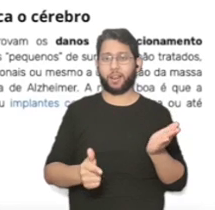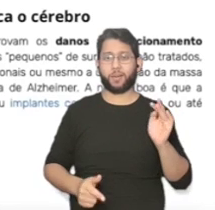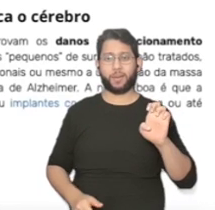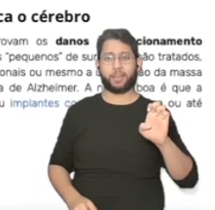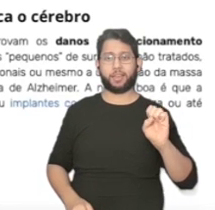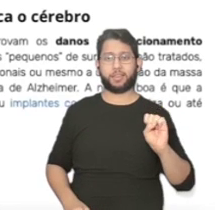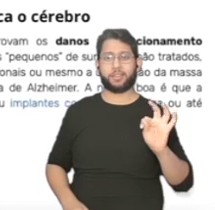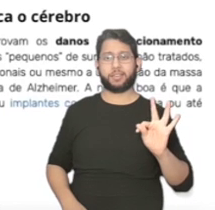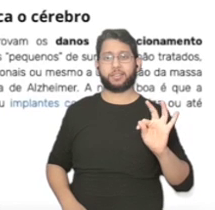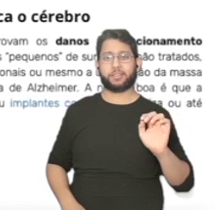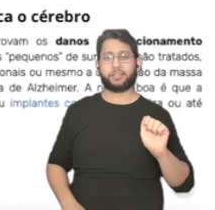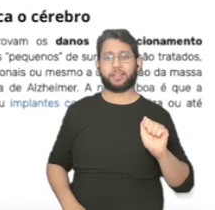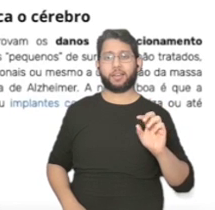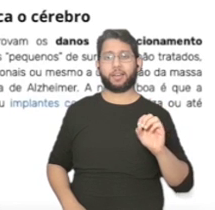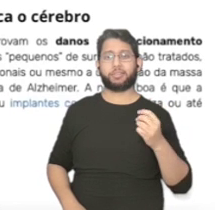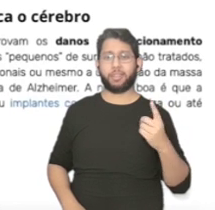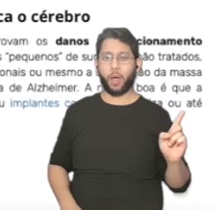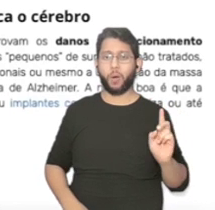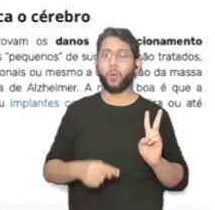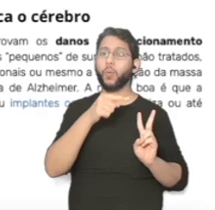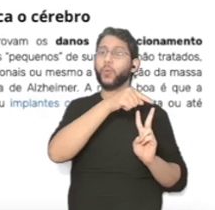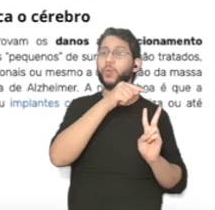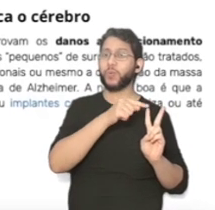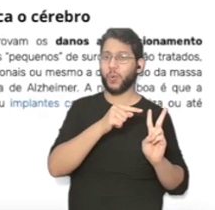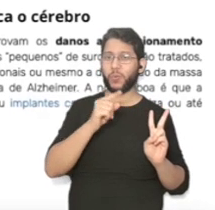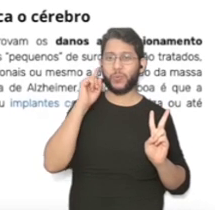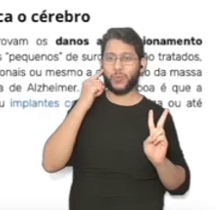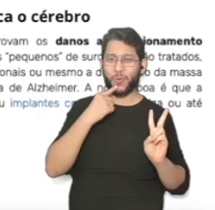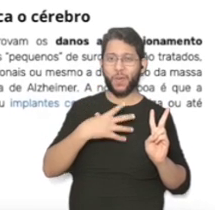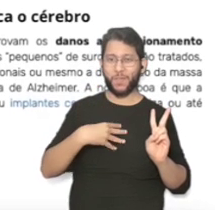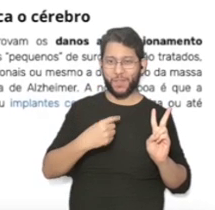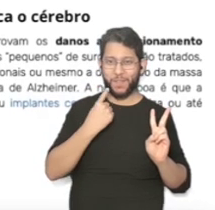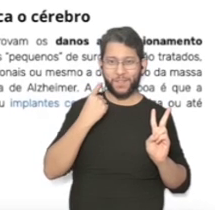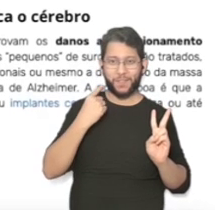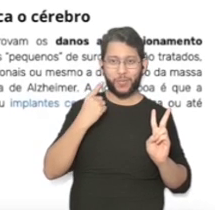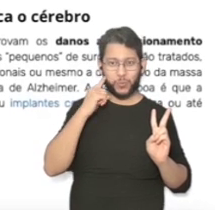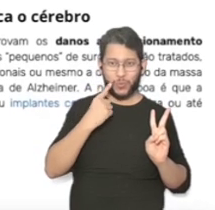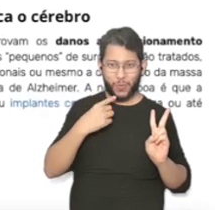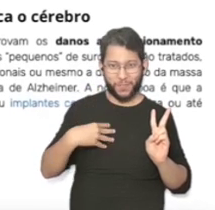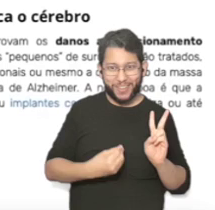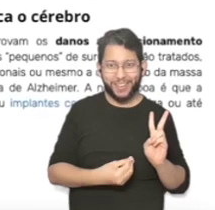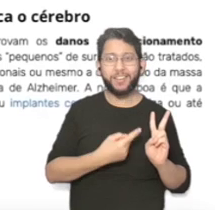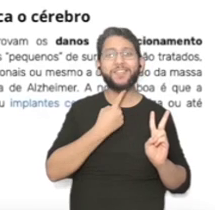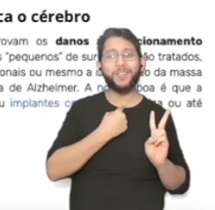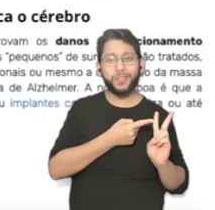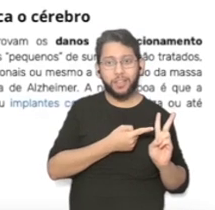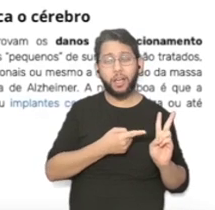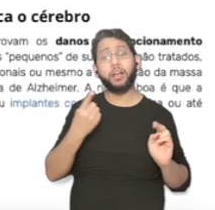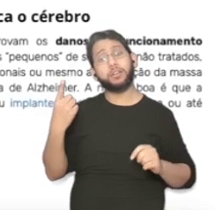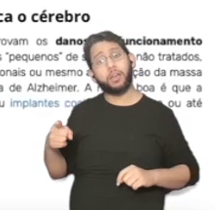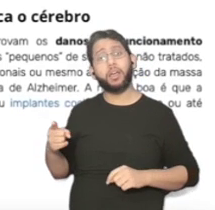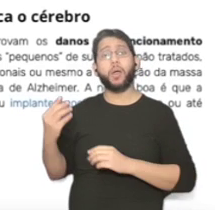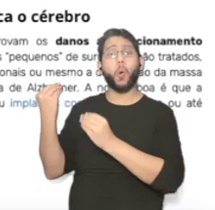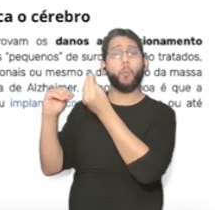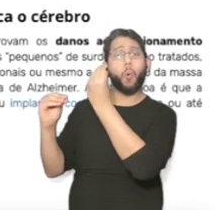a diferença que é entre defensores de uma abordagem oral e defensores de uma abordagem